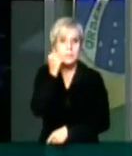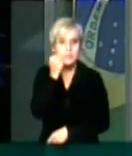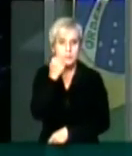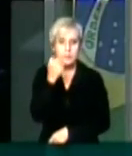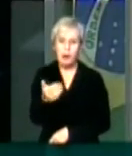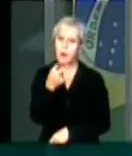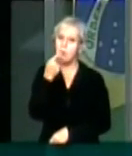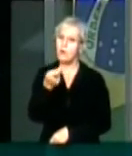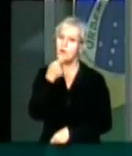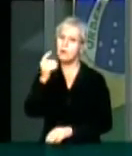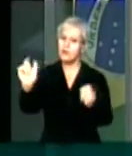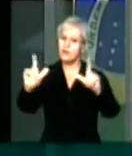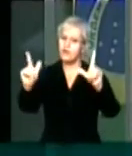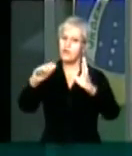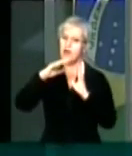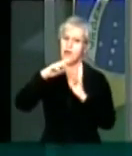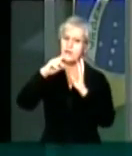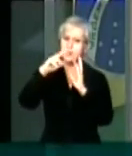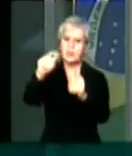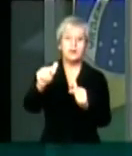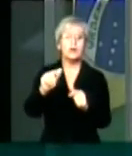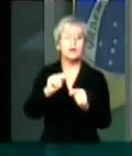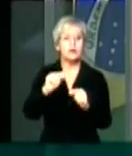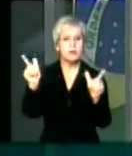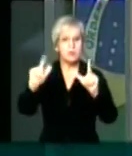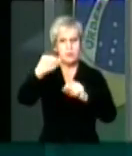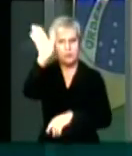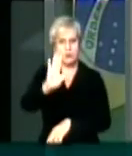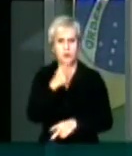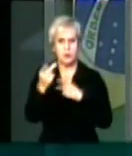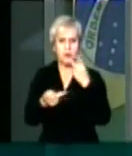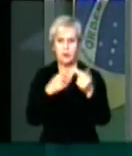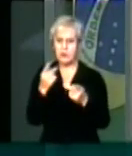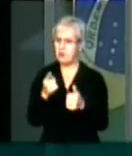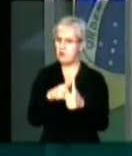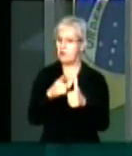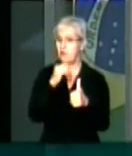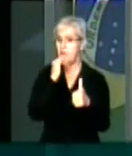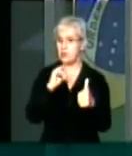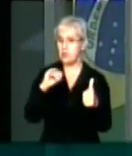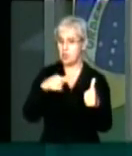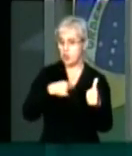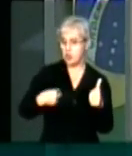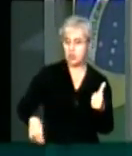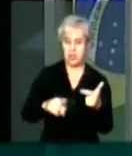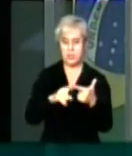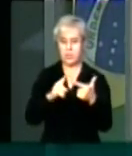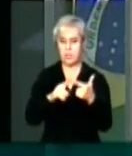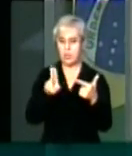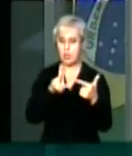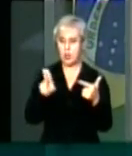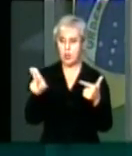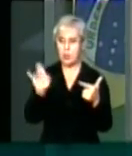em cadeia nacional o sistema de rádio e televisão, para citar a China, a União Europeia,